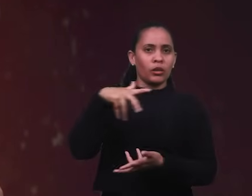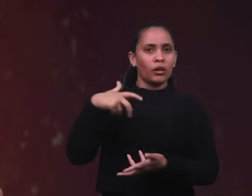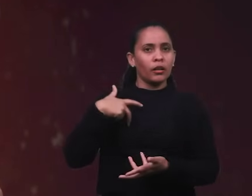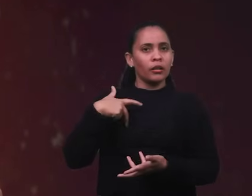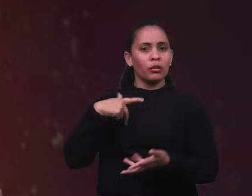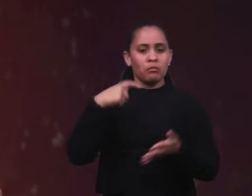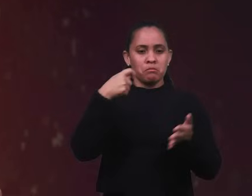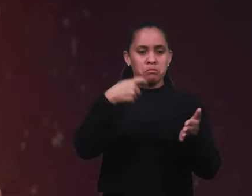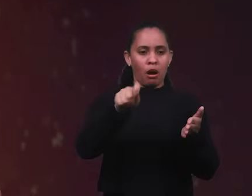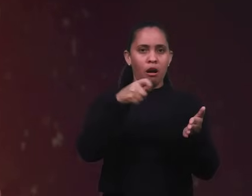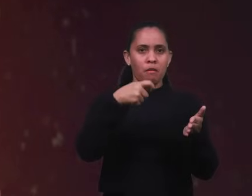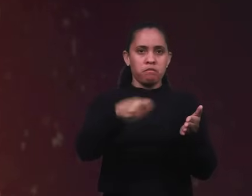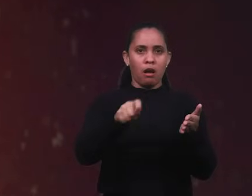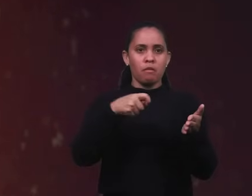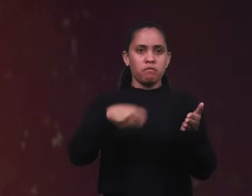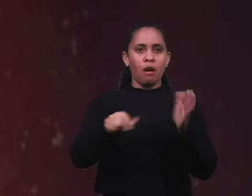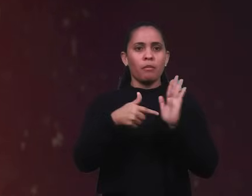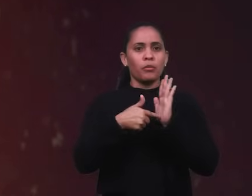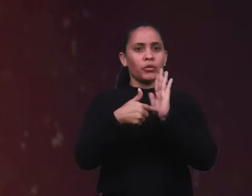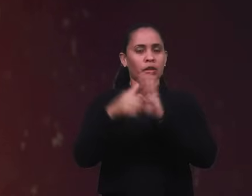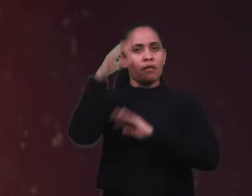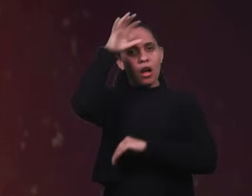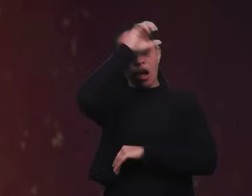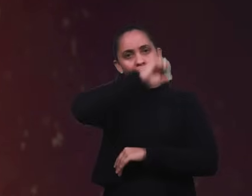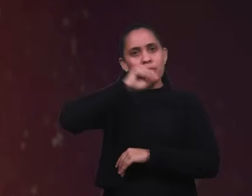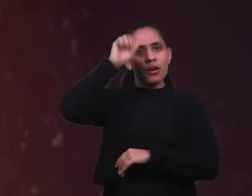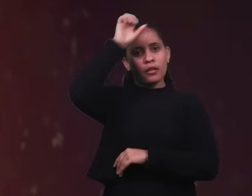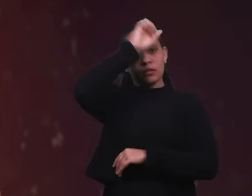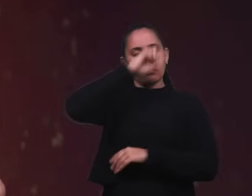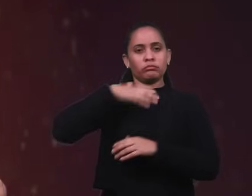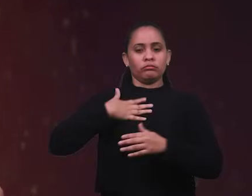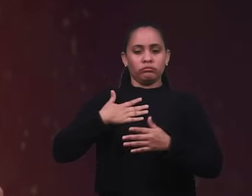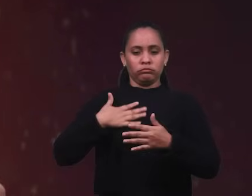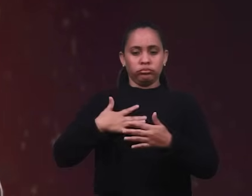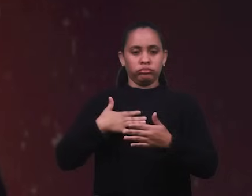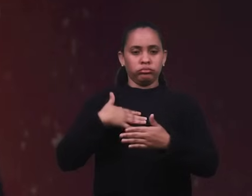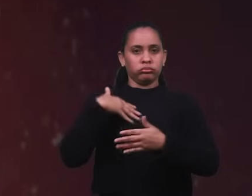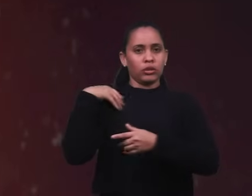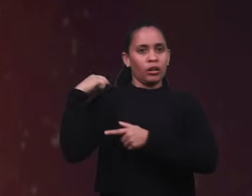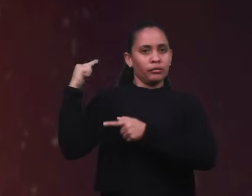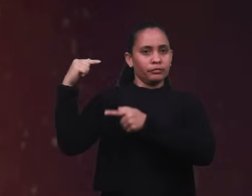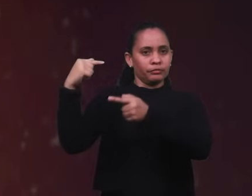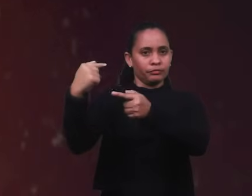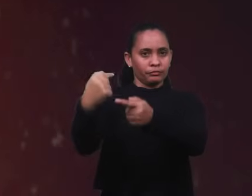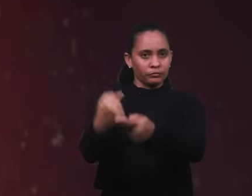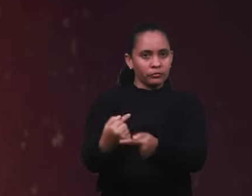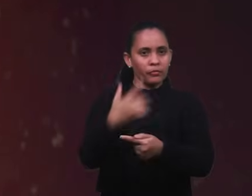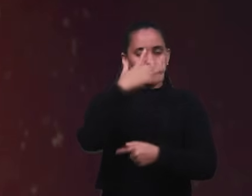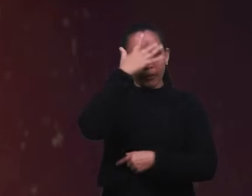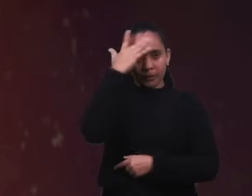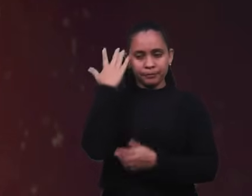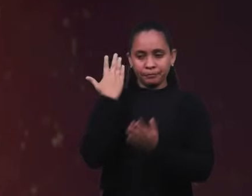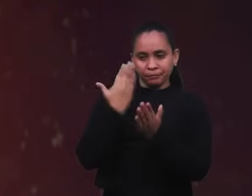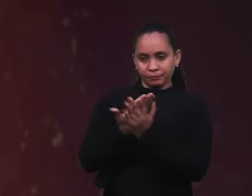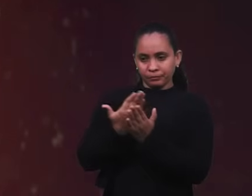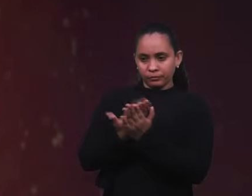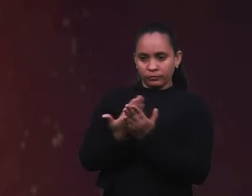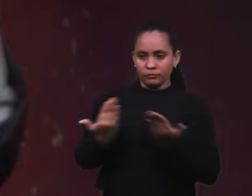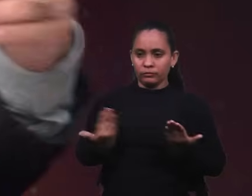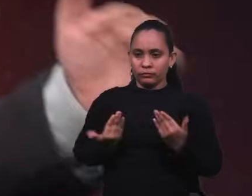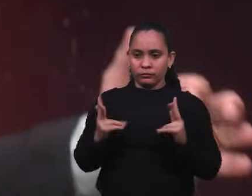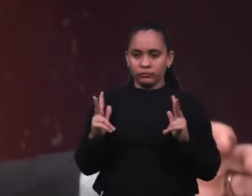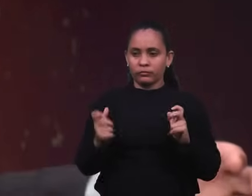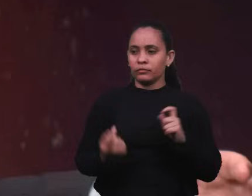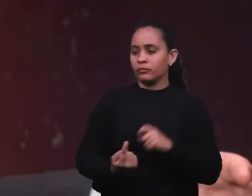registrar os seus conhecimentos. Justamente porque à medida que vai passando as gerações, a pessoa que está estudando hoje um assunto,